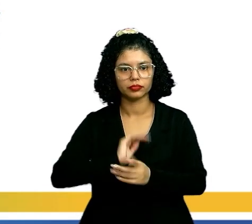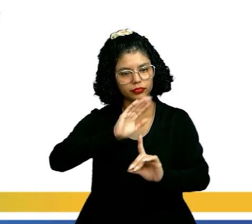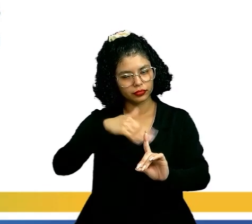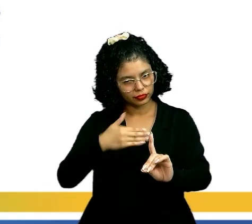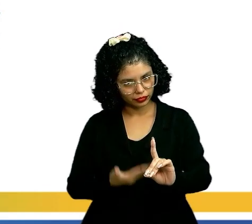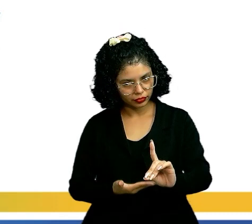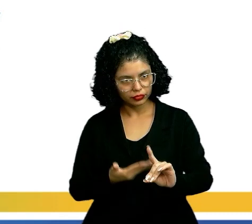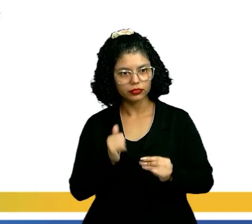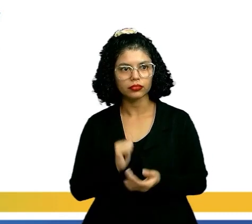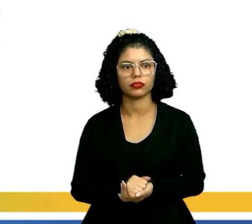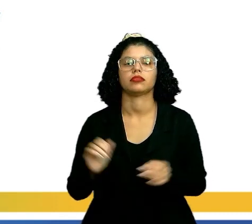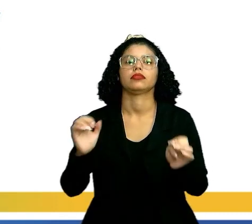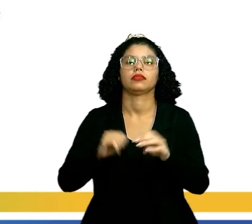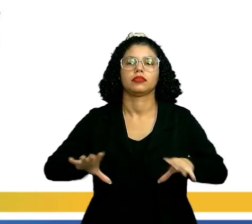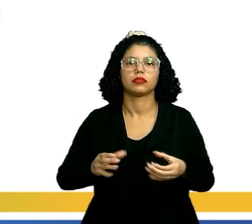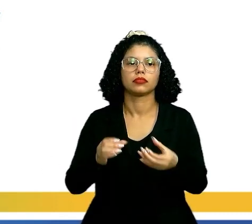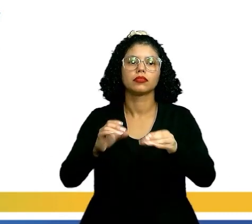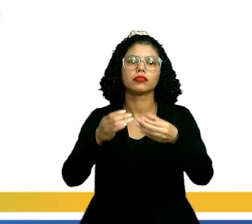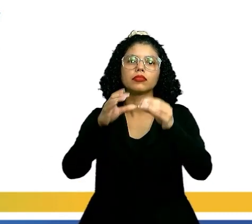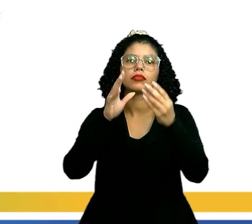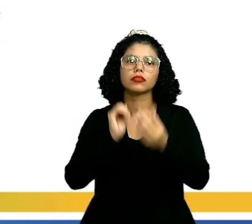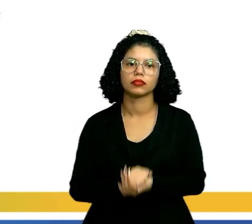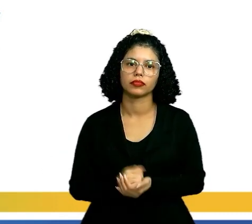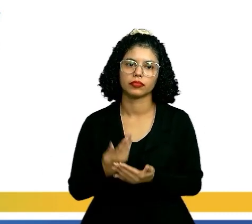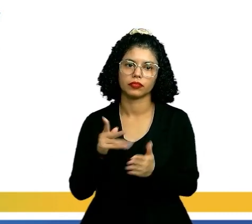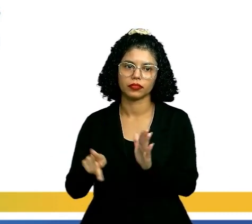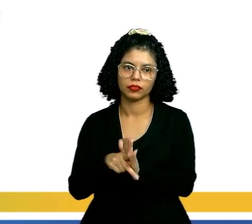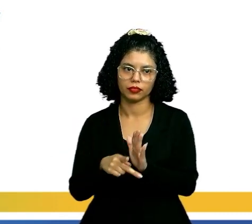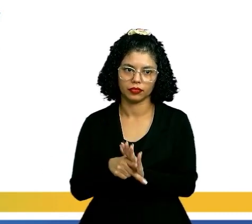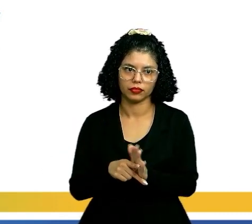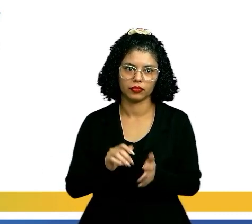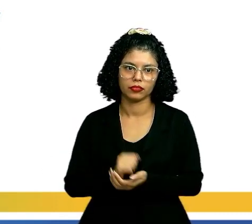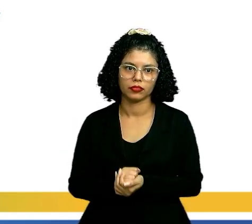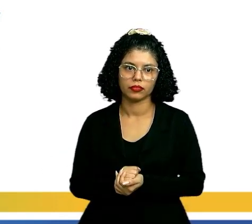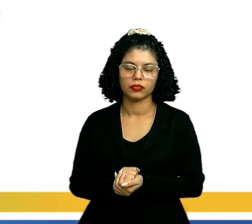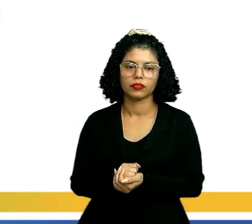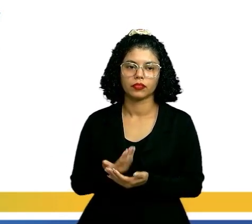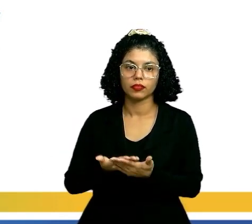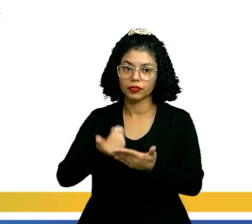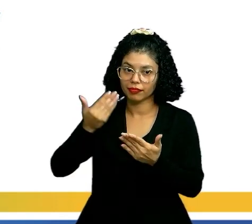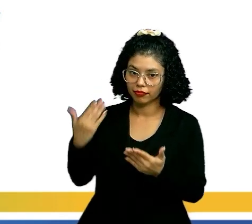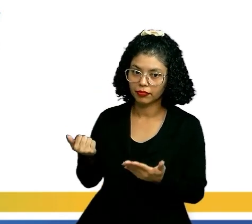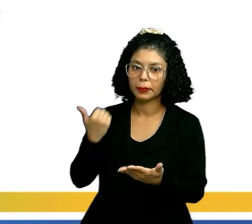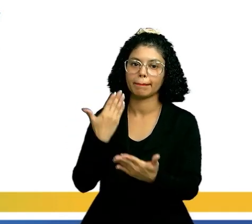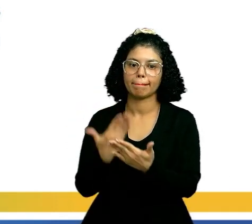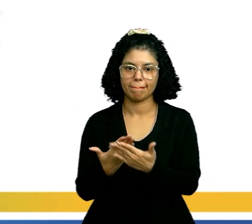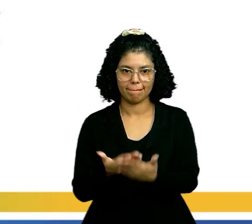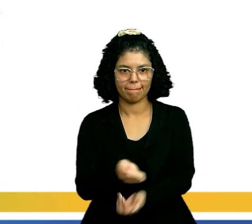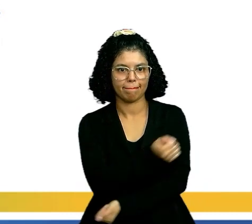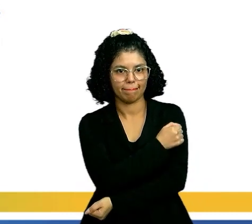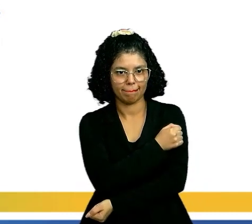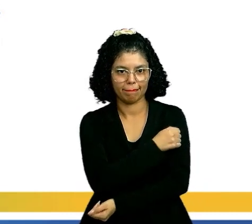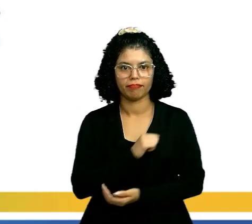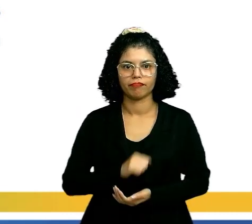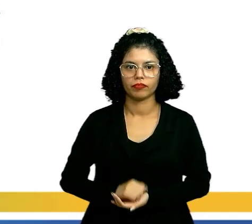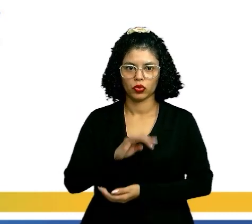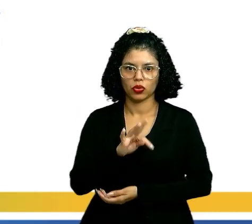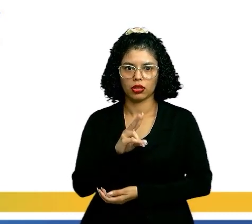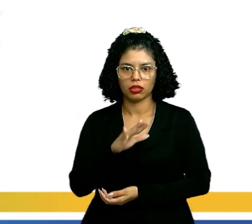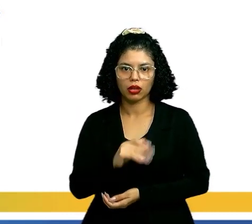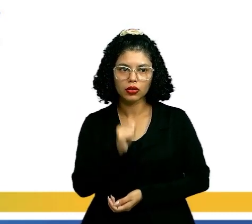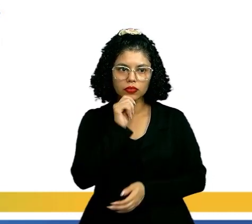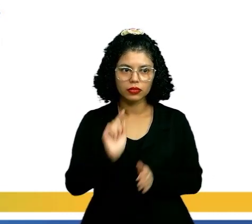realeza. O escultor Bertoldo di Giovanni, que foi ex-aluno de Donatello,